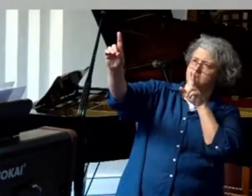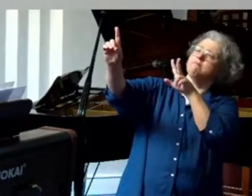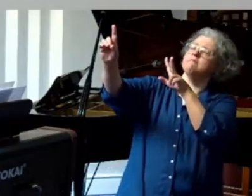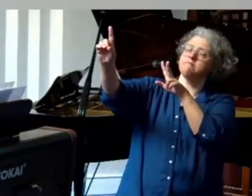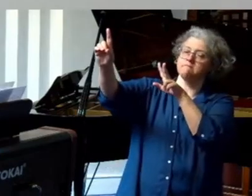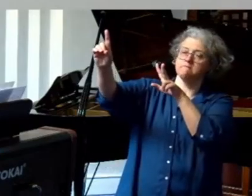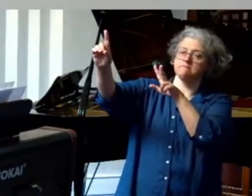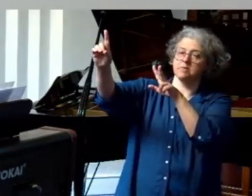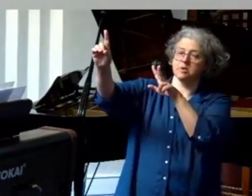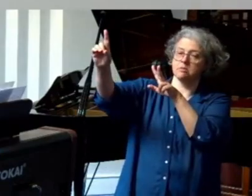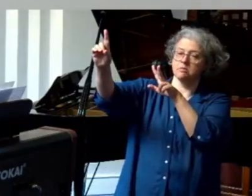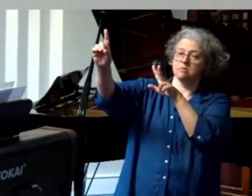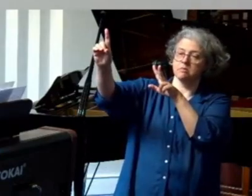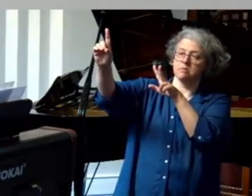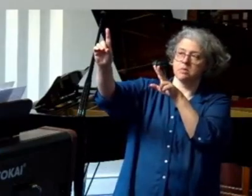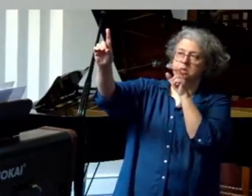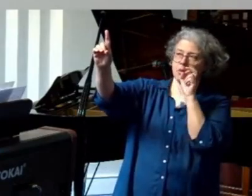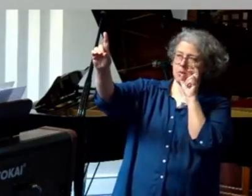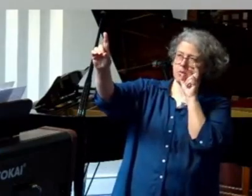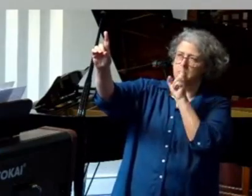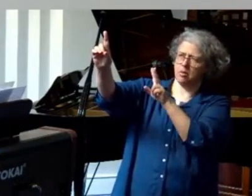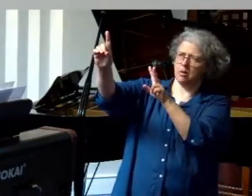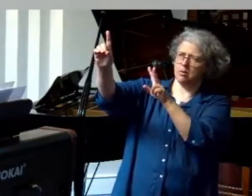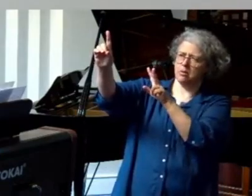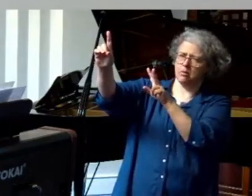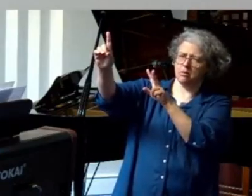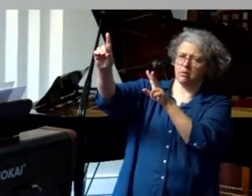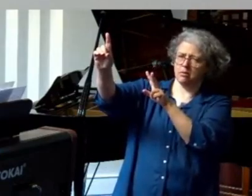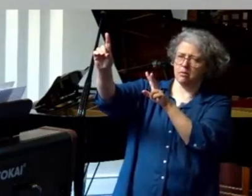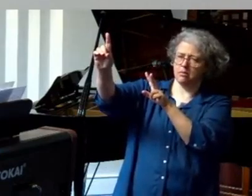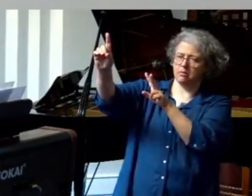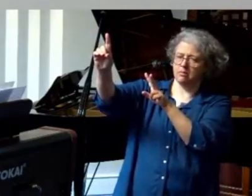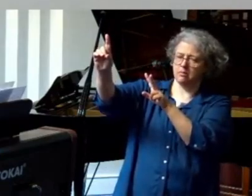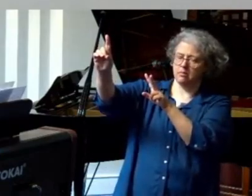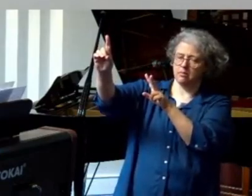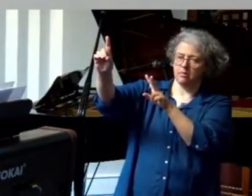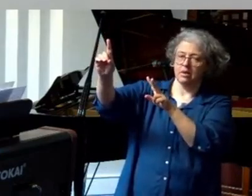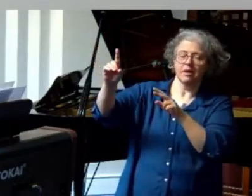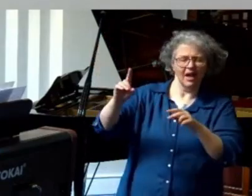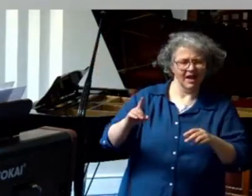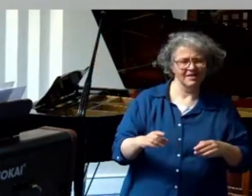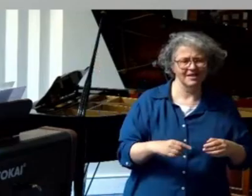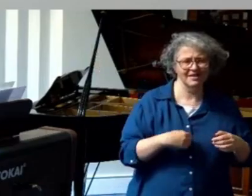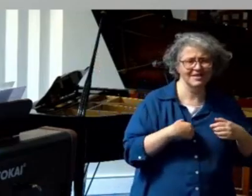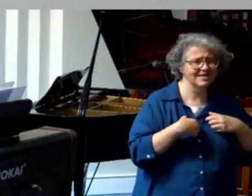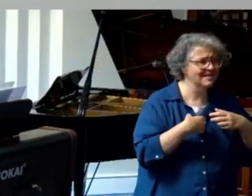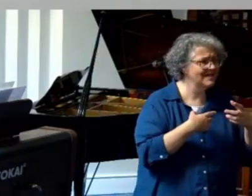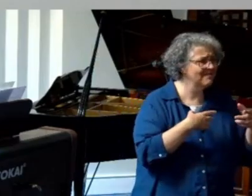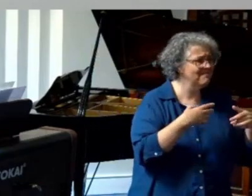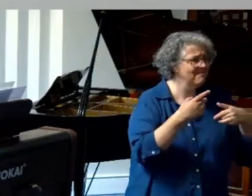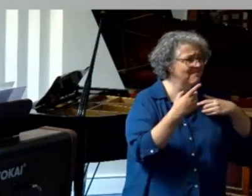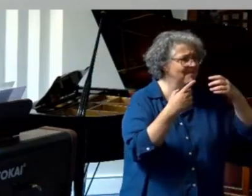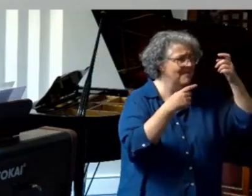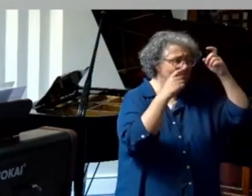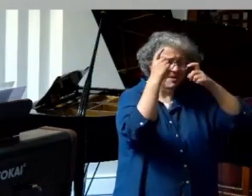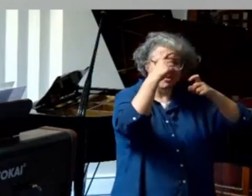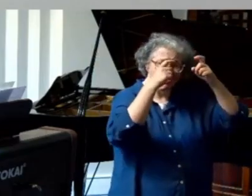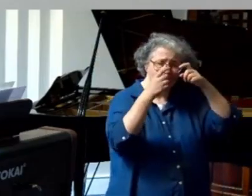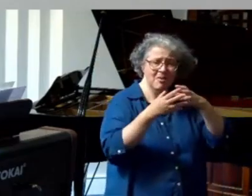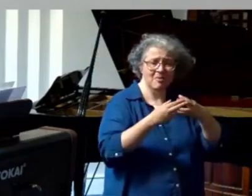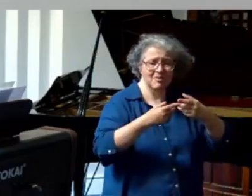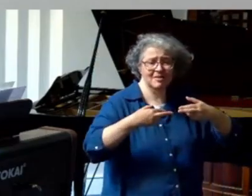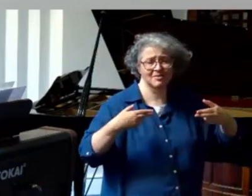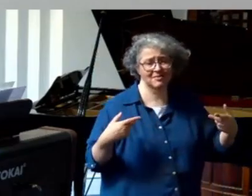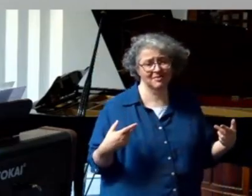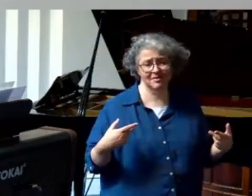para tantas coisas nessa vida. A gente se preocupa com tantas coisas nessa vida. E de repente a gente vê o tempo passando e de